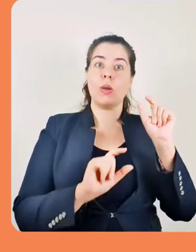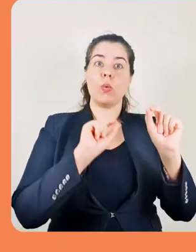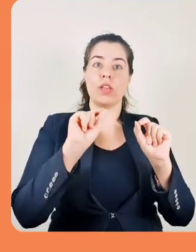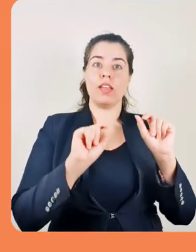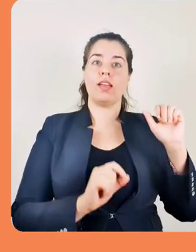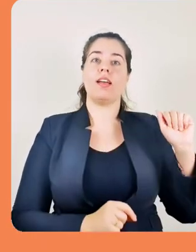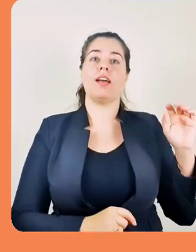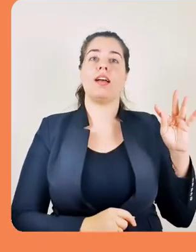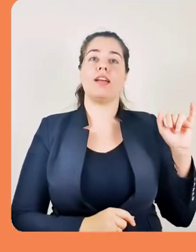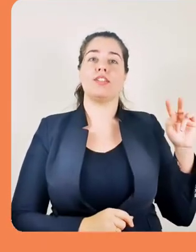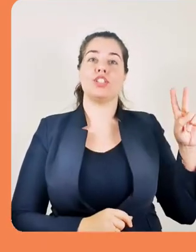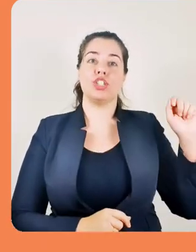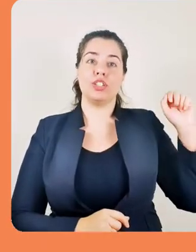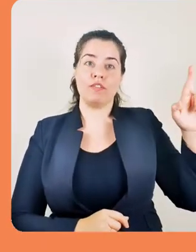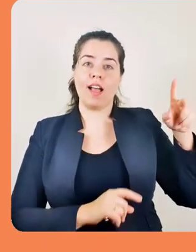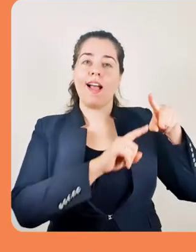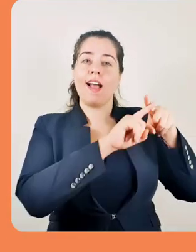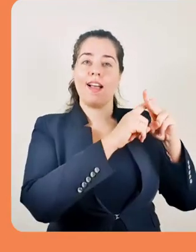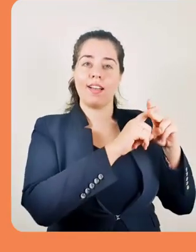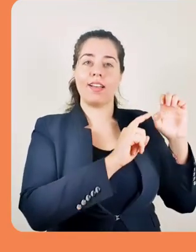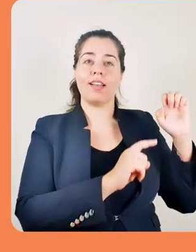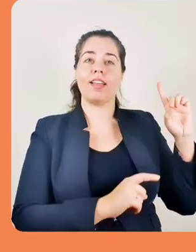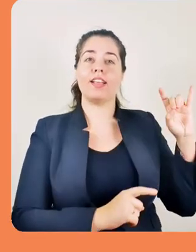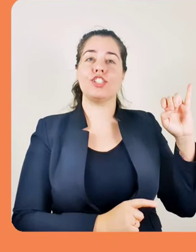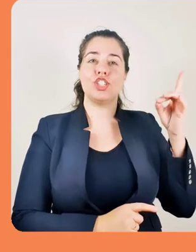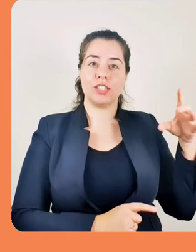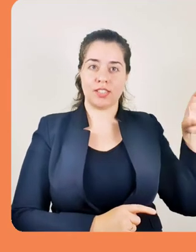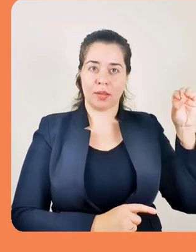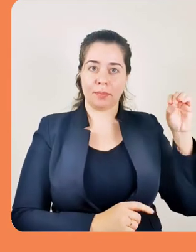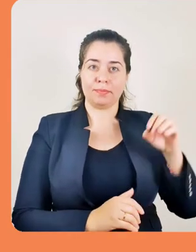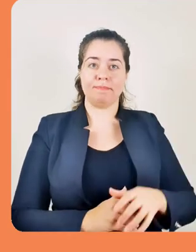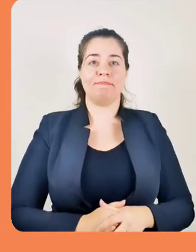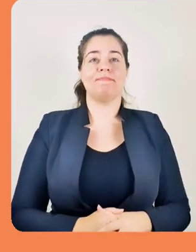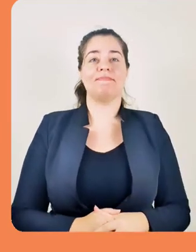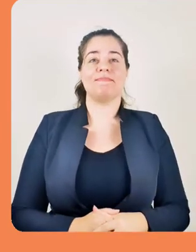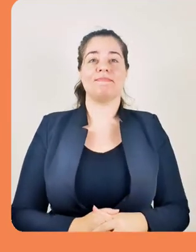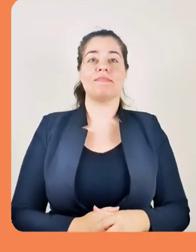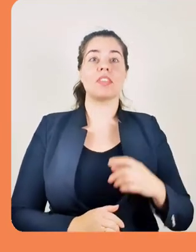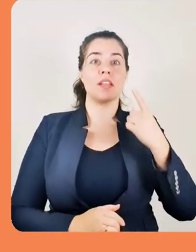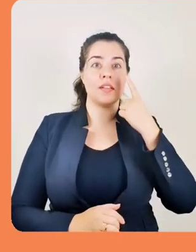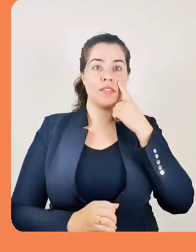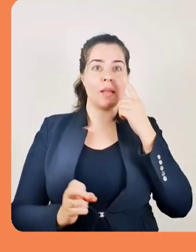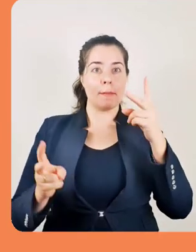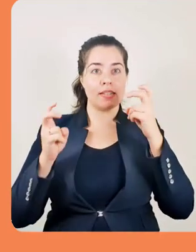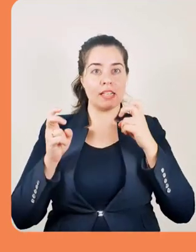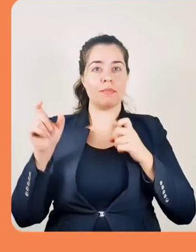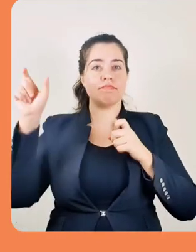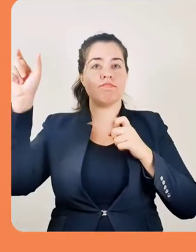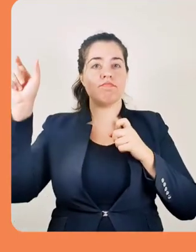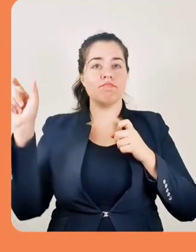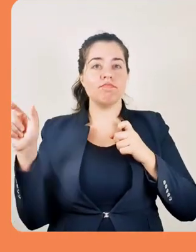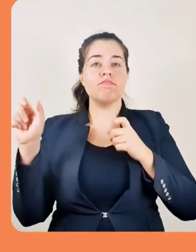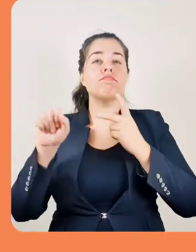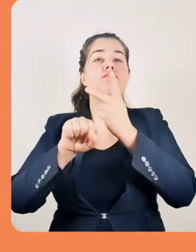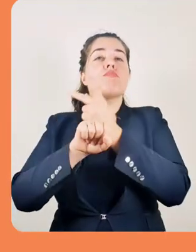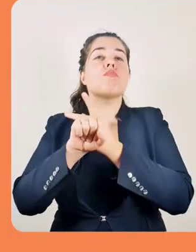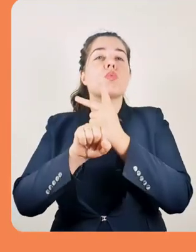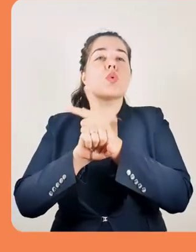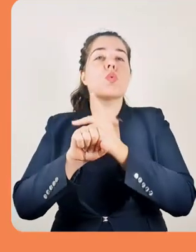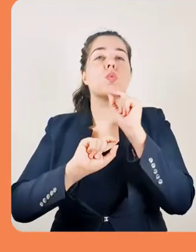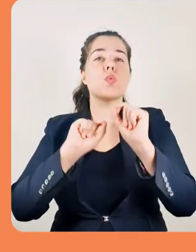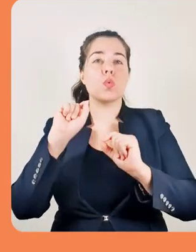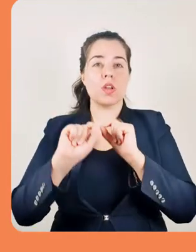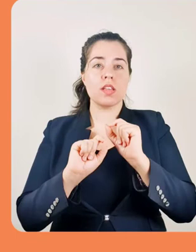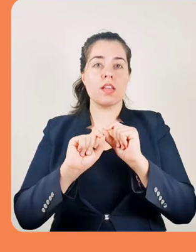podemos fazer primeira coisa é ativar a edição o altivar edição Deixei bem